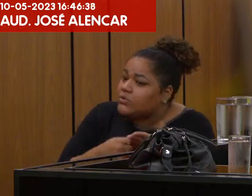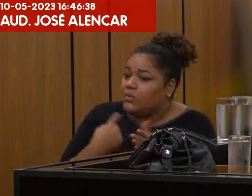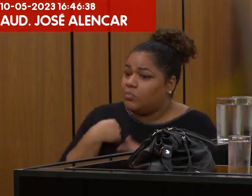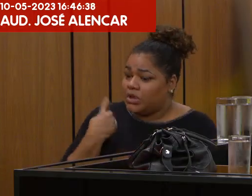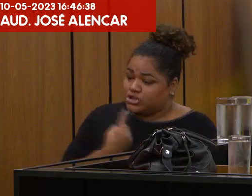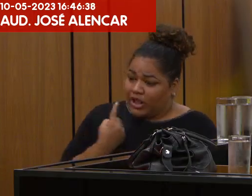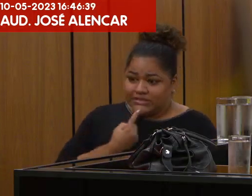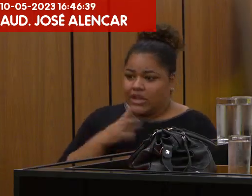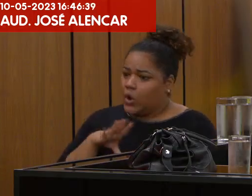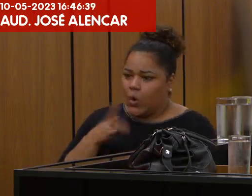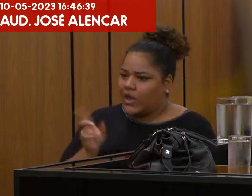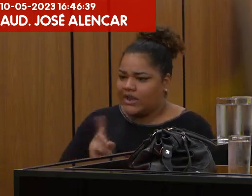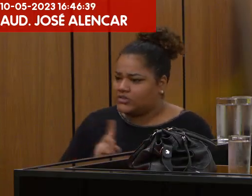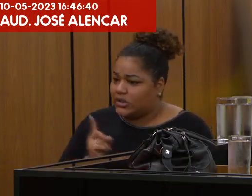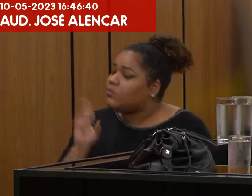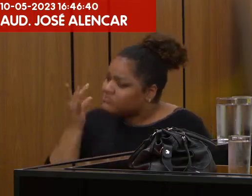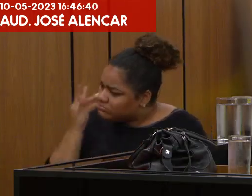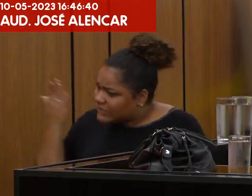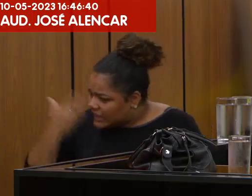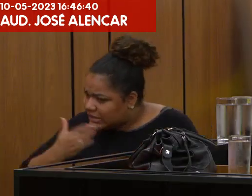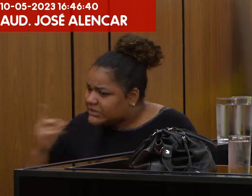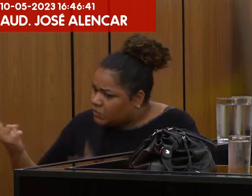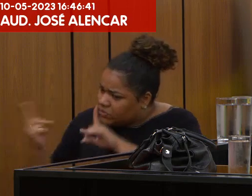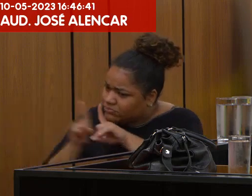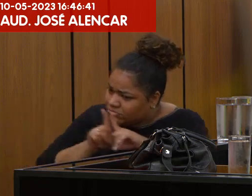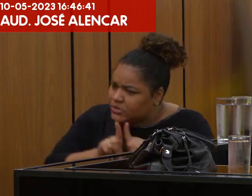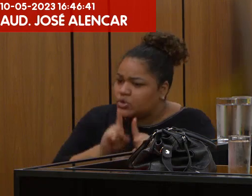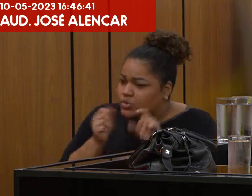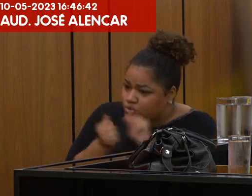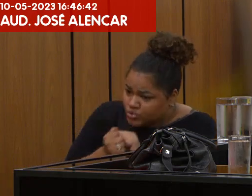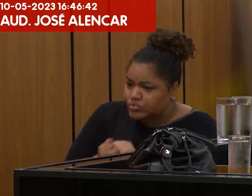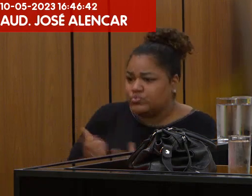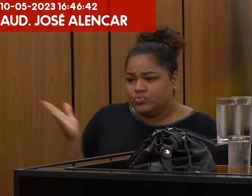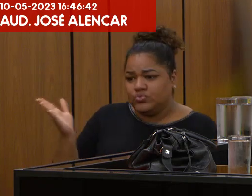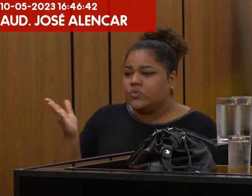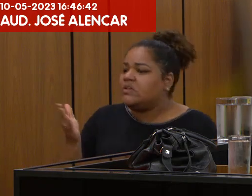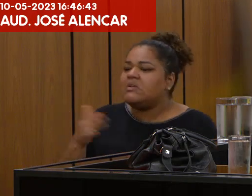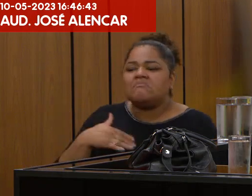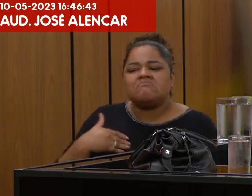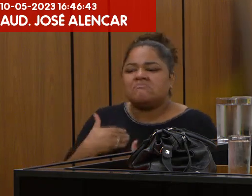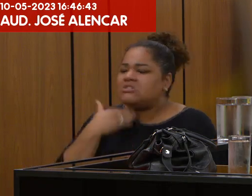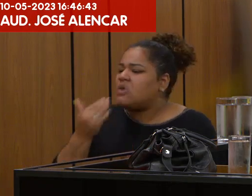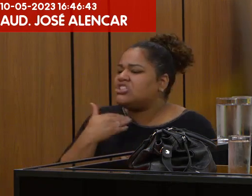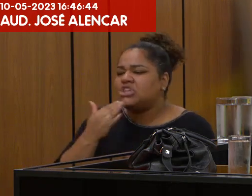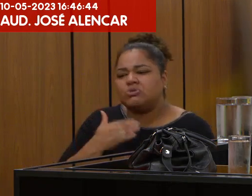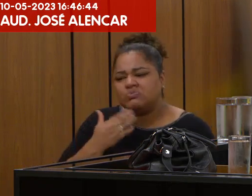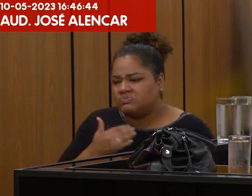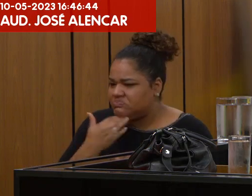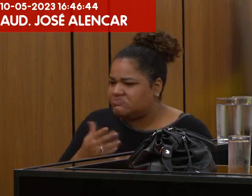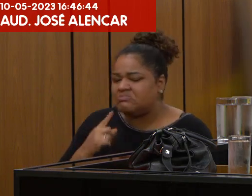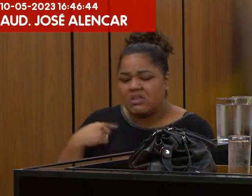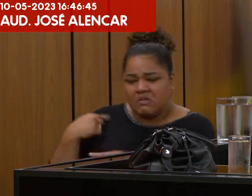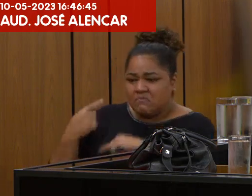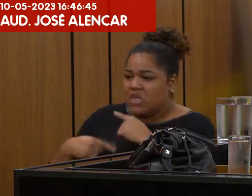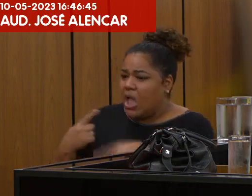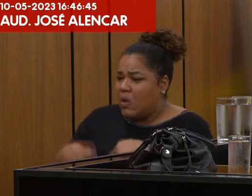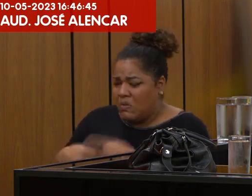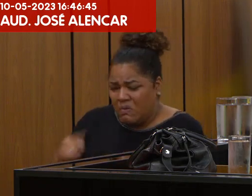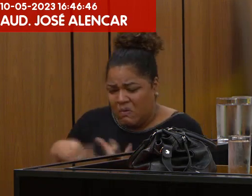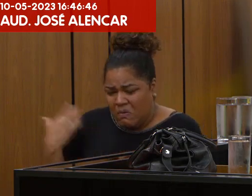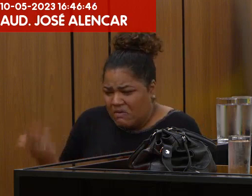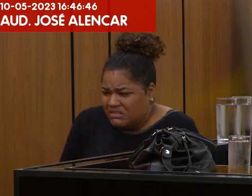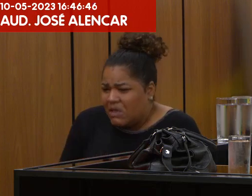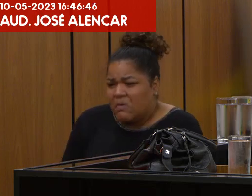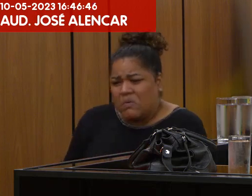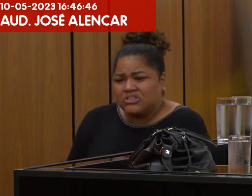não ele veio desse testemunha comigo então tem essa pessoa mas não resolveu nada né me enrolou até hoje e